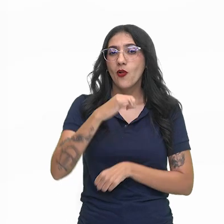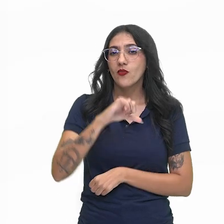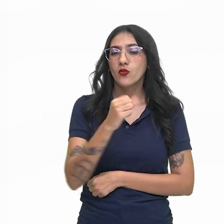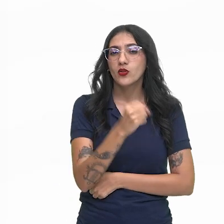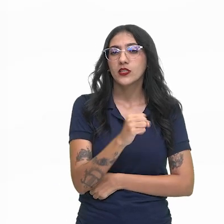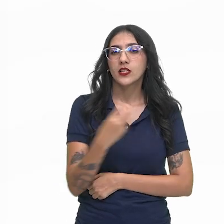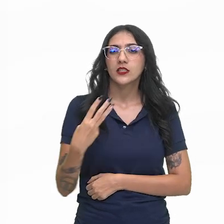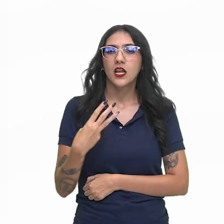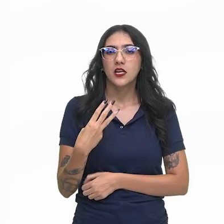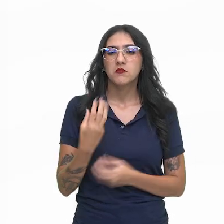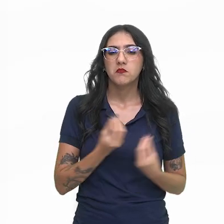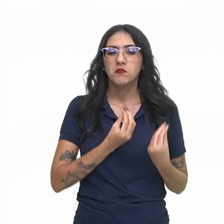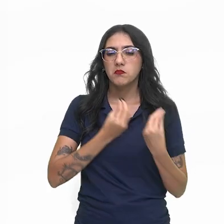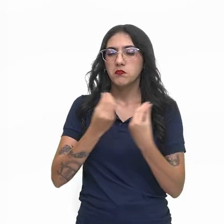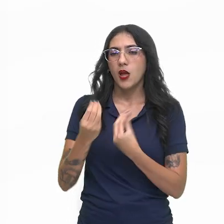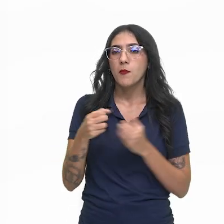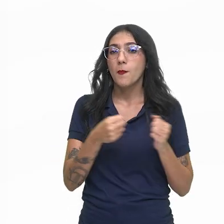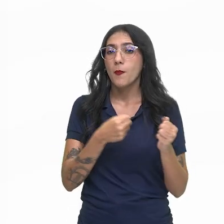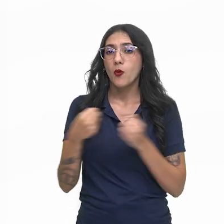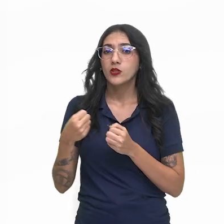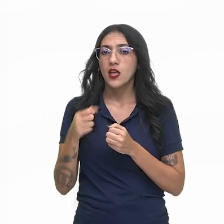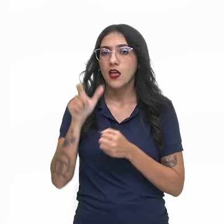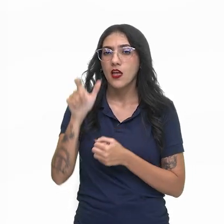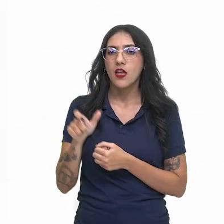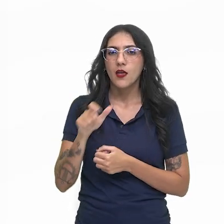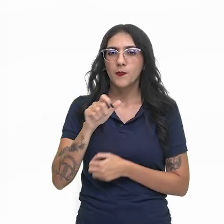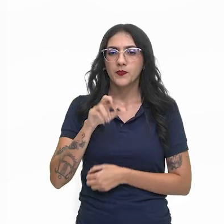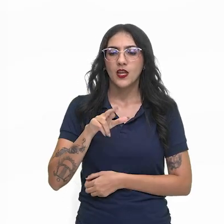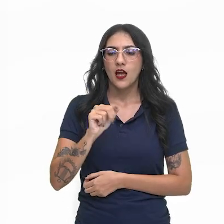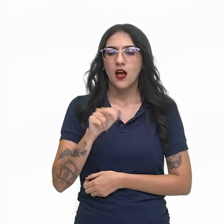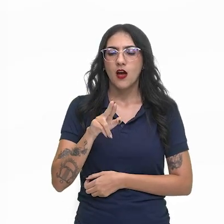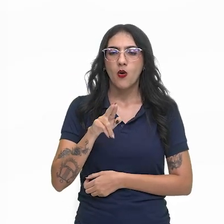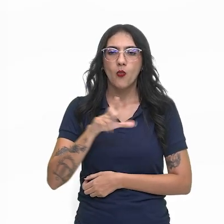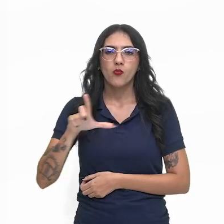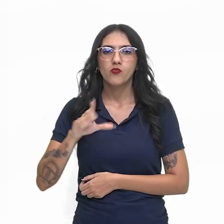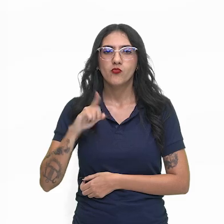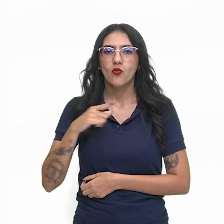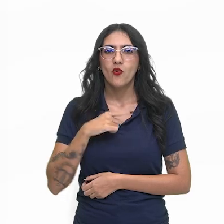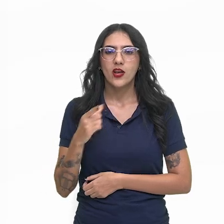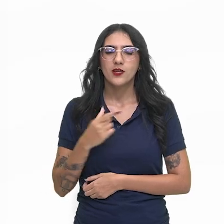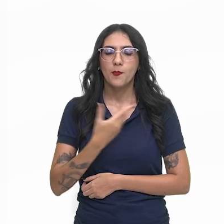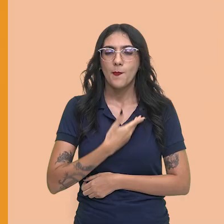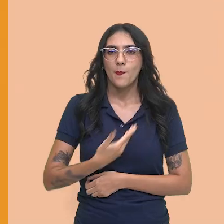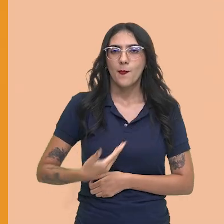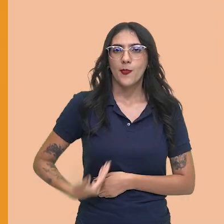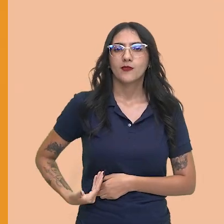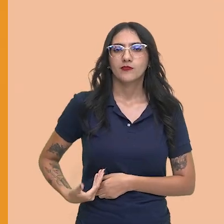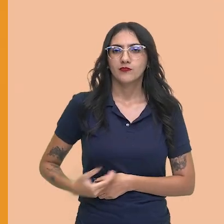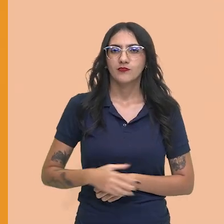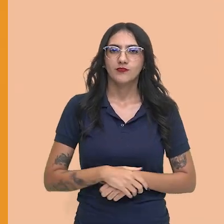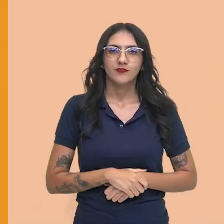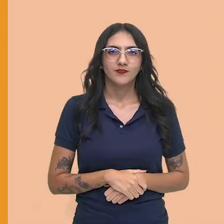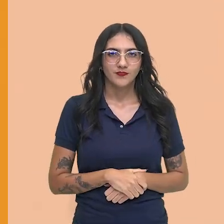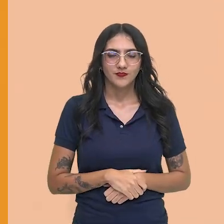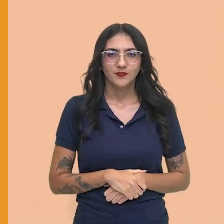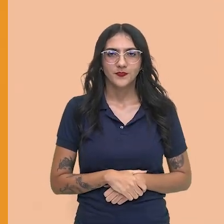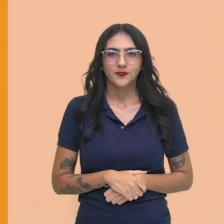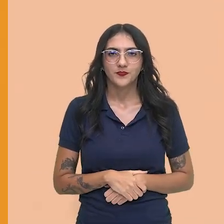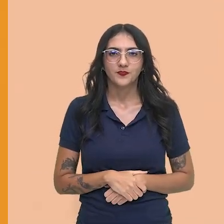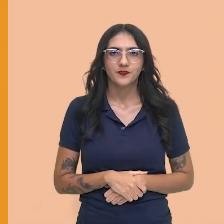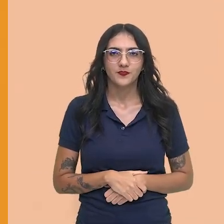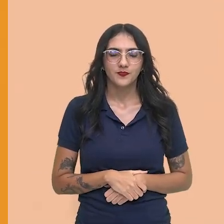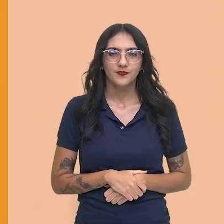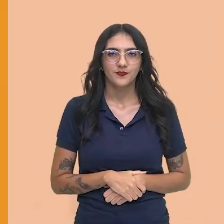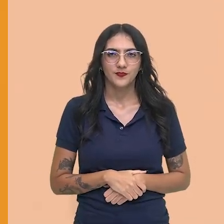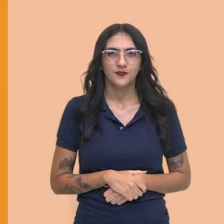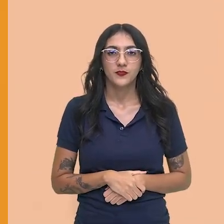1983 para Raul Alfonsín, eleito presidente naquele ano. Então vamos perceber,